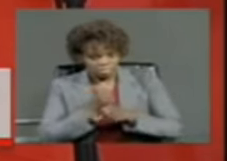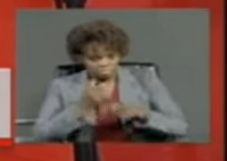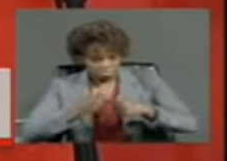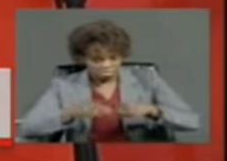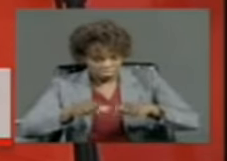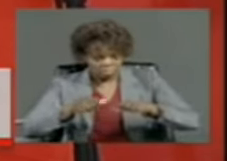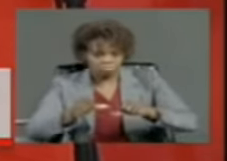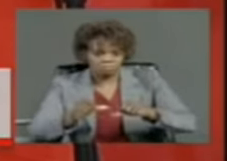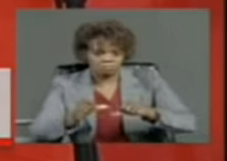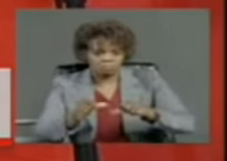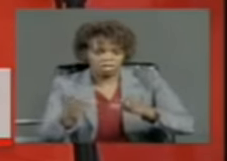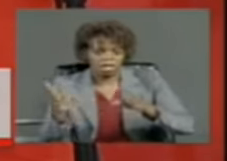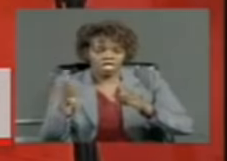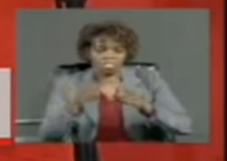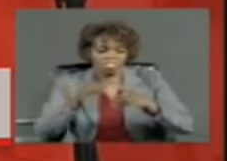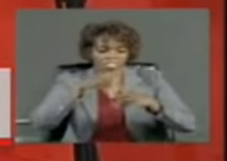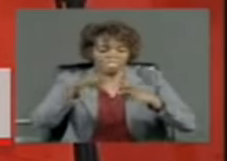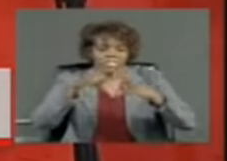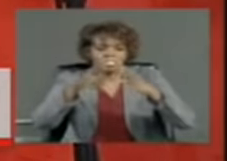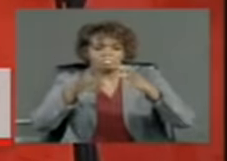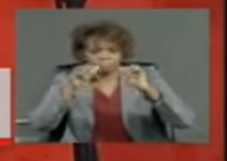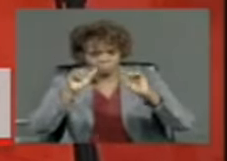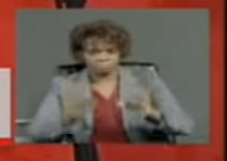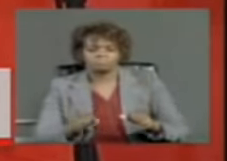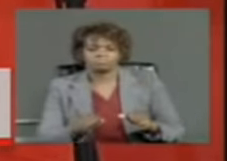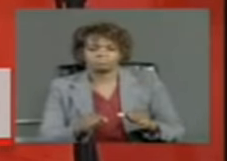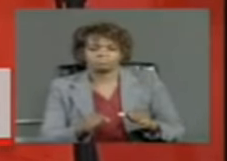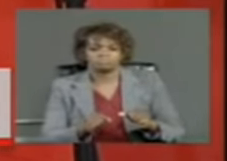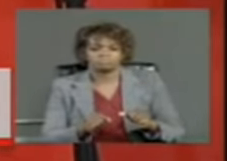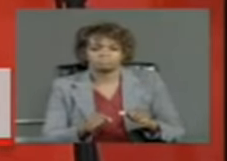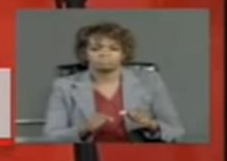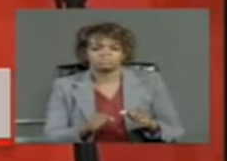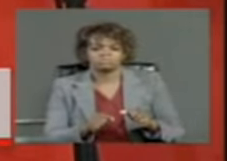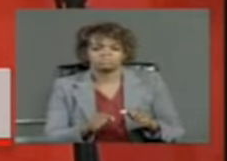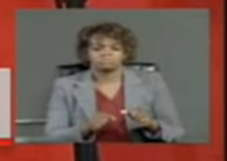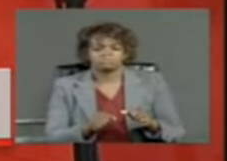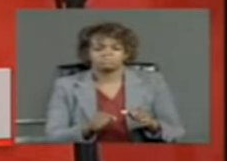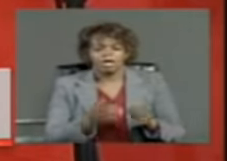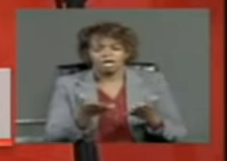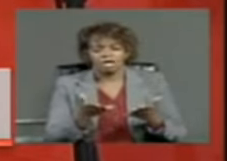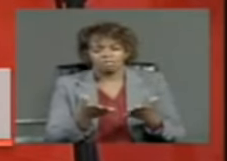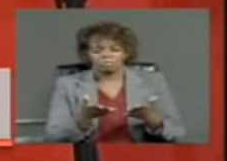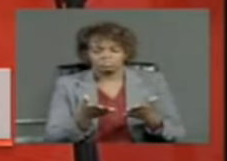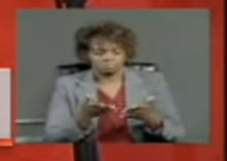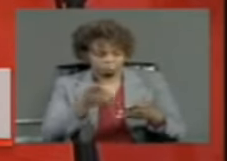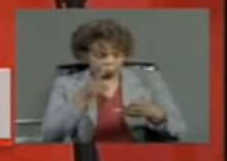Segundo, só há uma entidade que pode nos mandar descansar. São os eleitores.